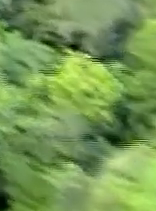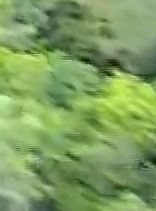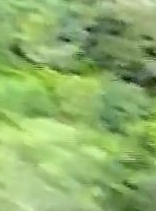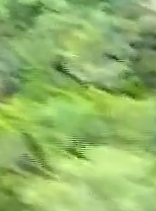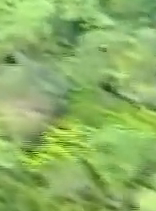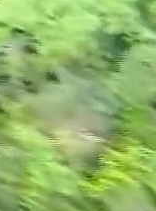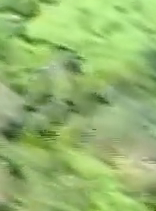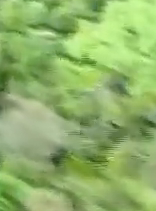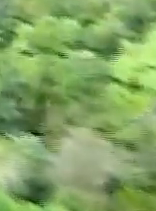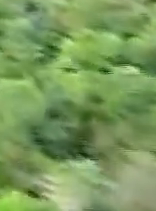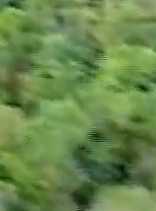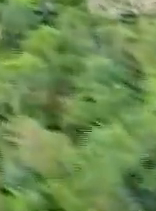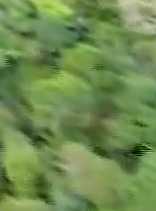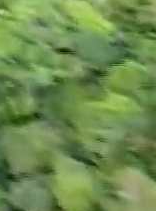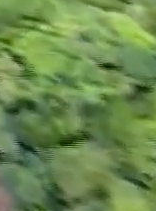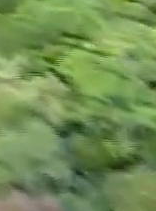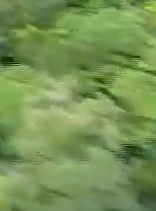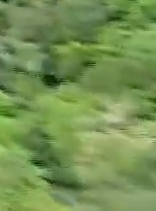Música Música